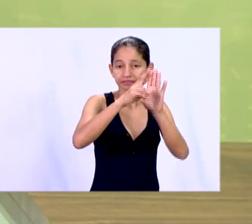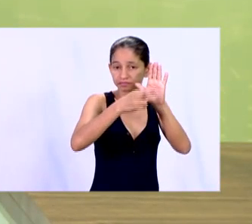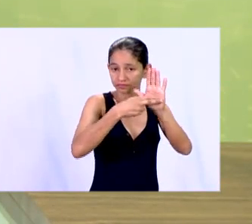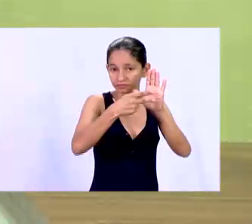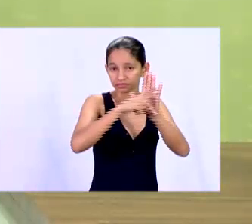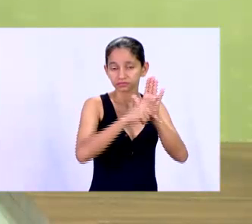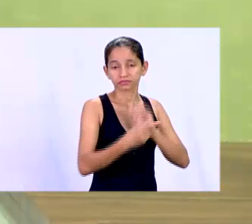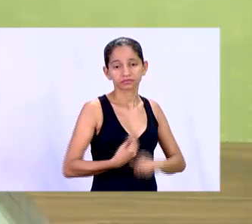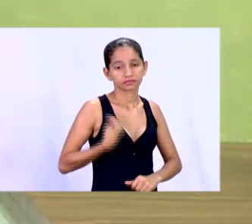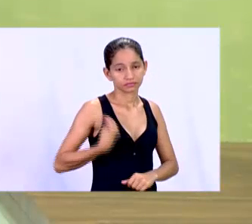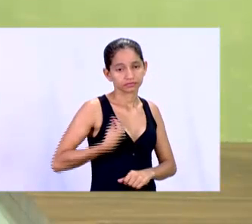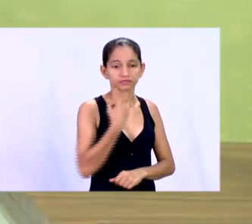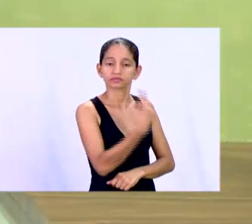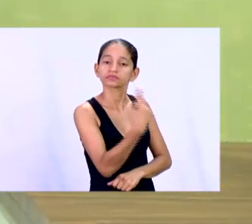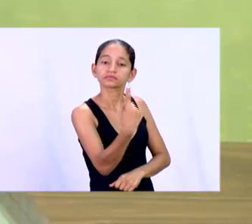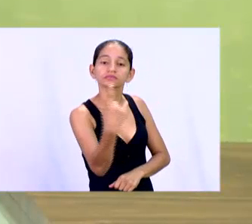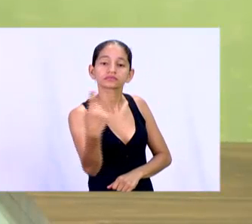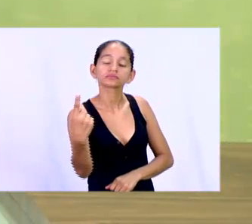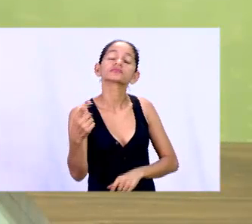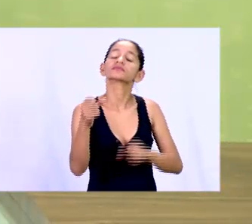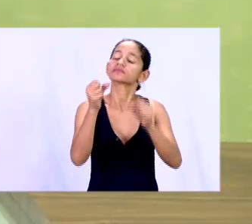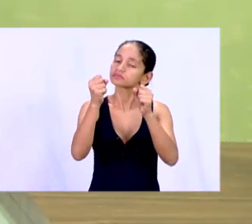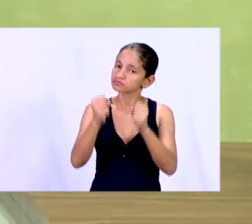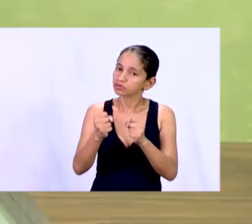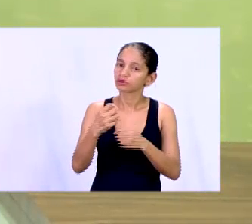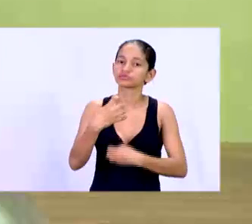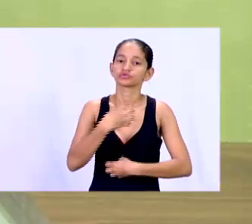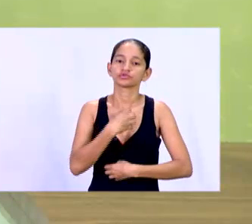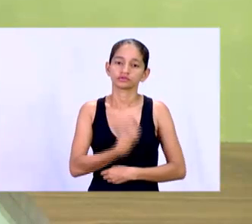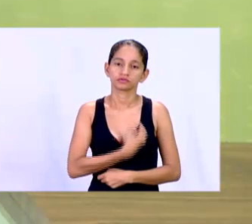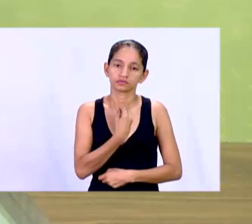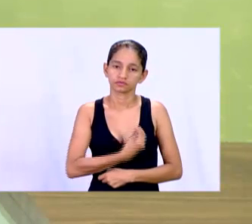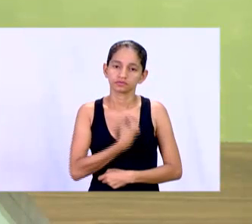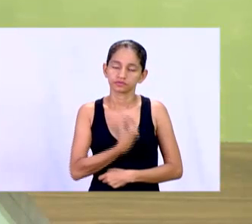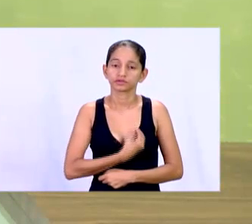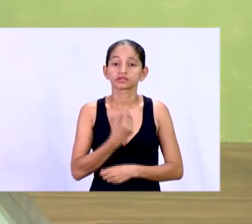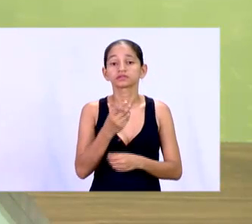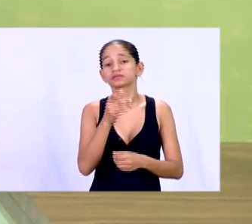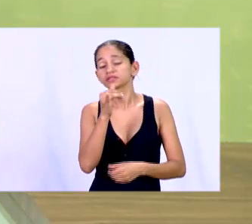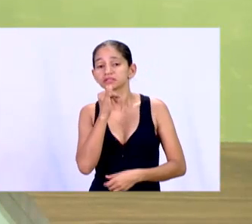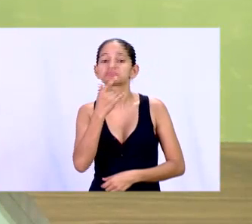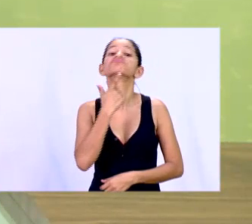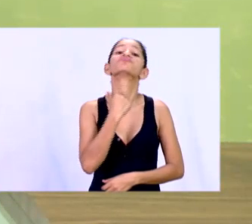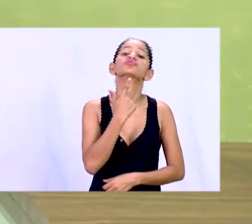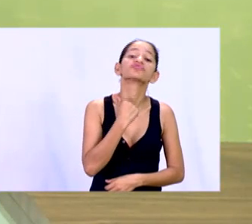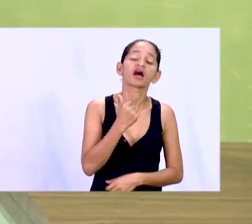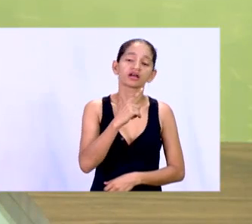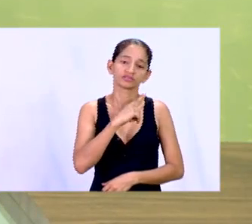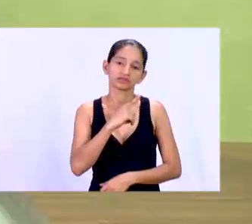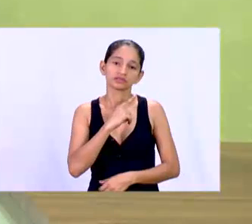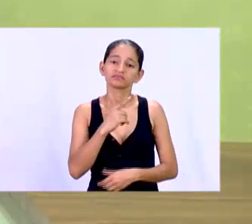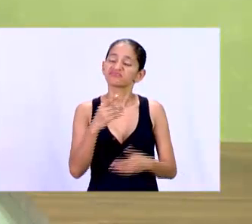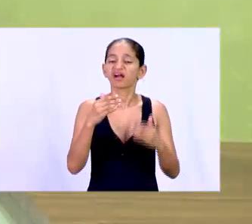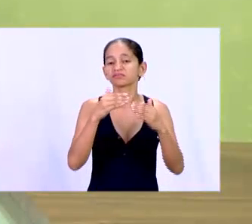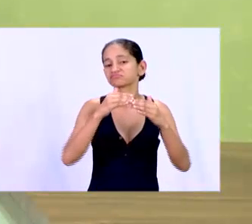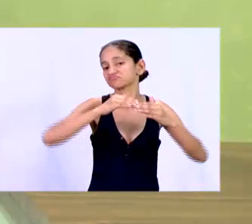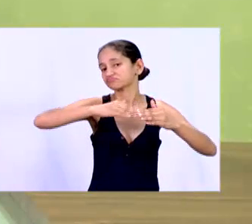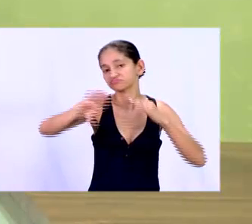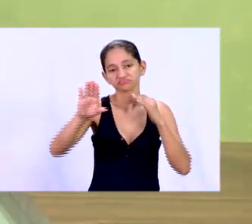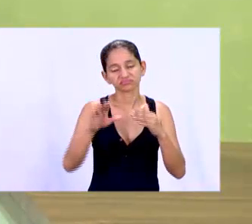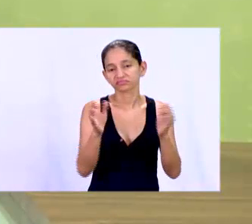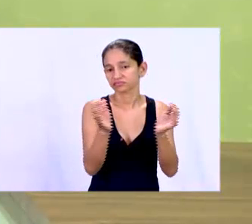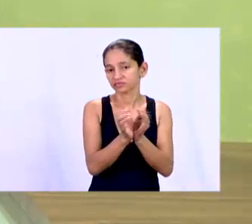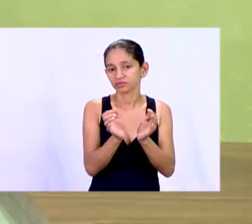seja, gerenciar seus atos e comportamento por vontade própria, fora das regras estabelecidas de um